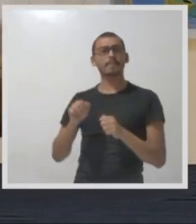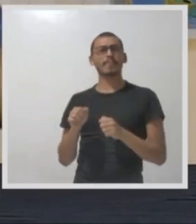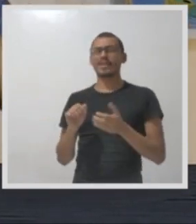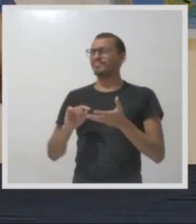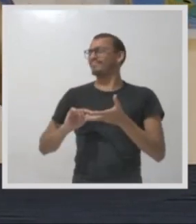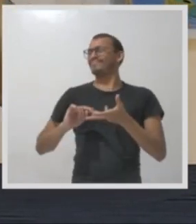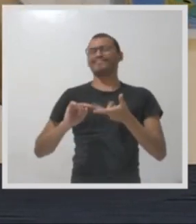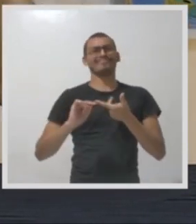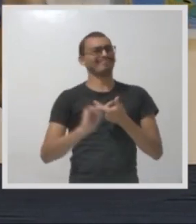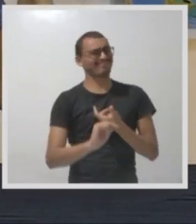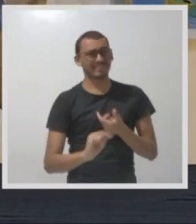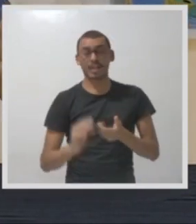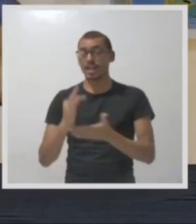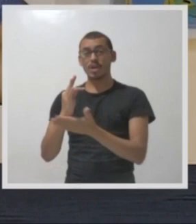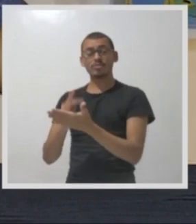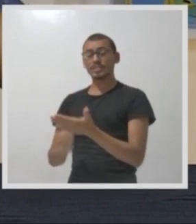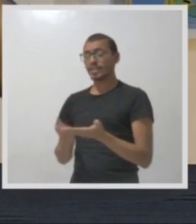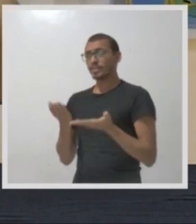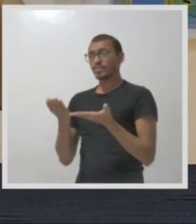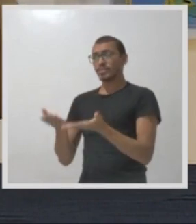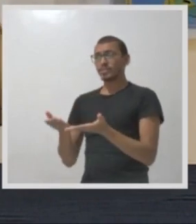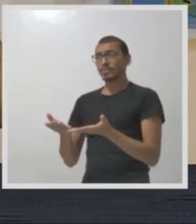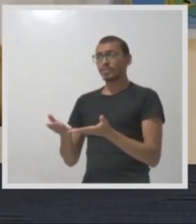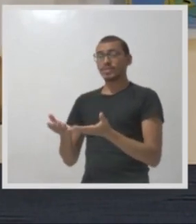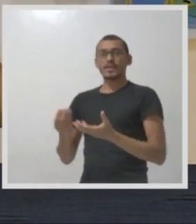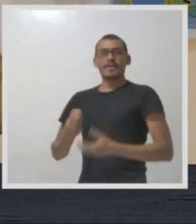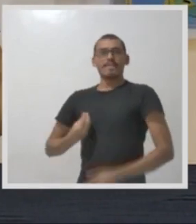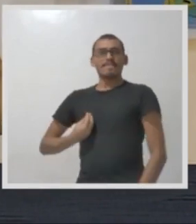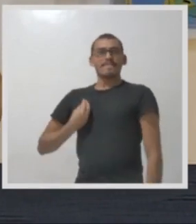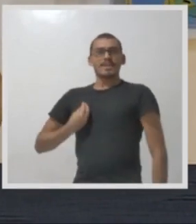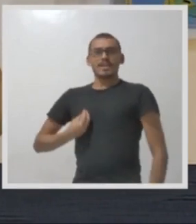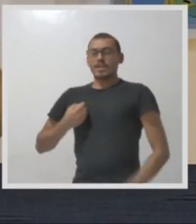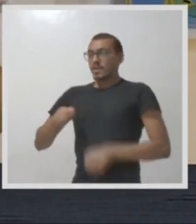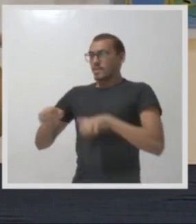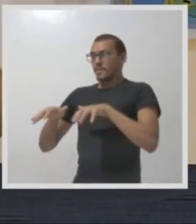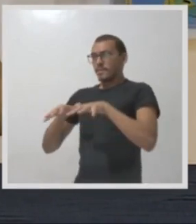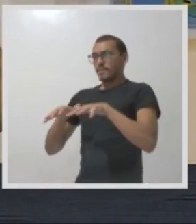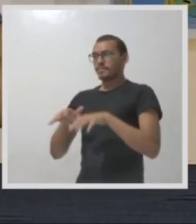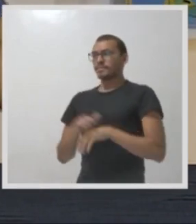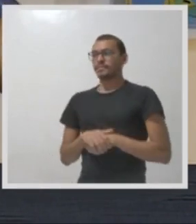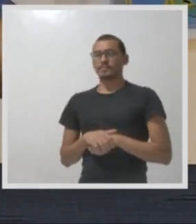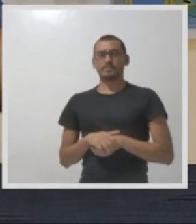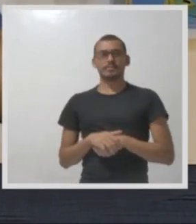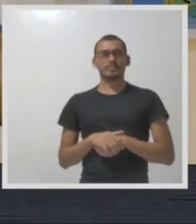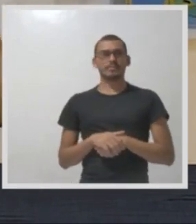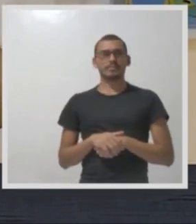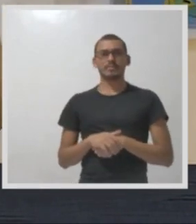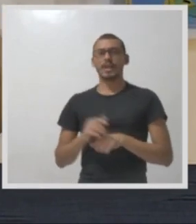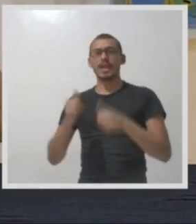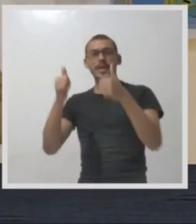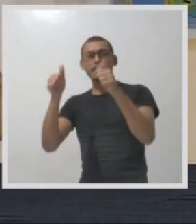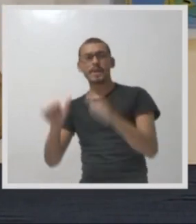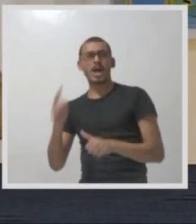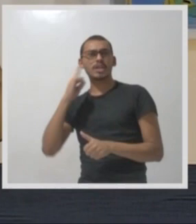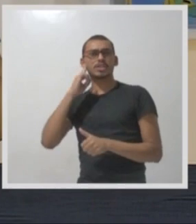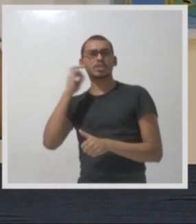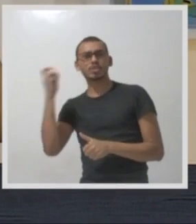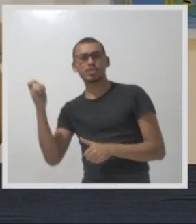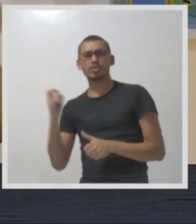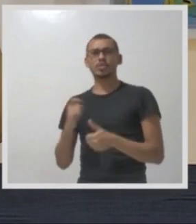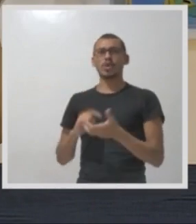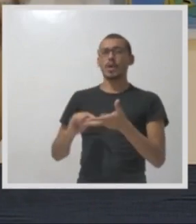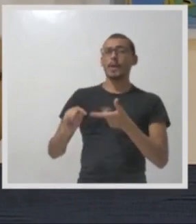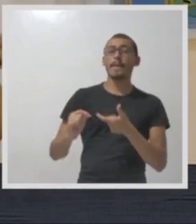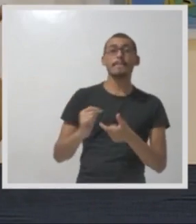enfim, é um texto vivo, é um texto não que os outros... Não. Tem imagem, tem som, tem movimento.